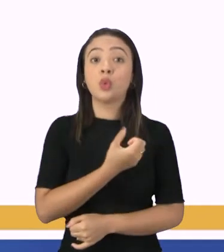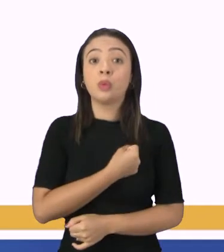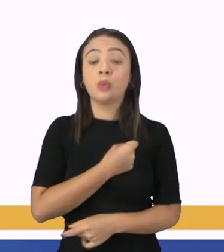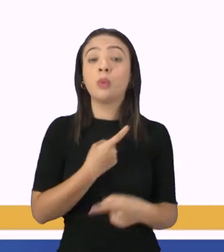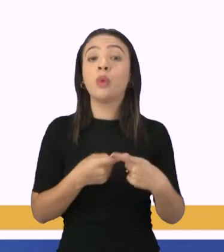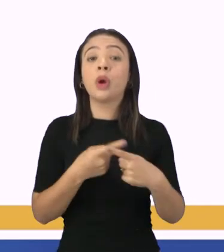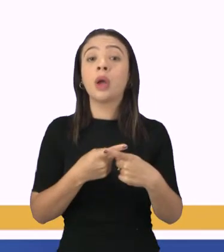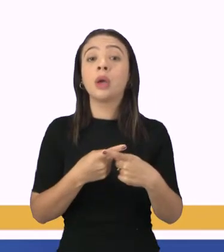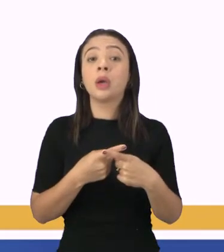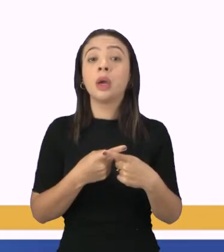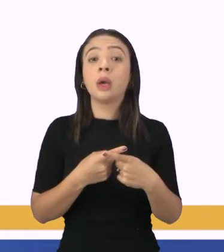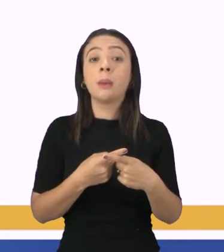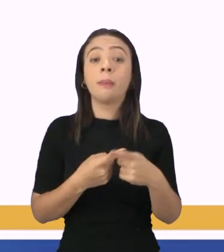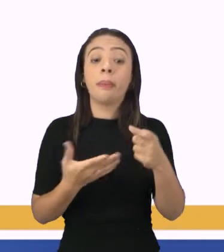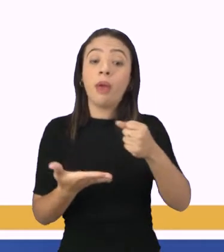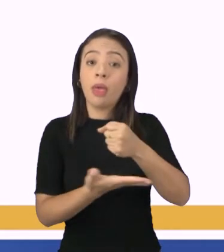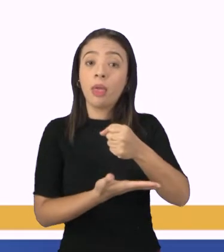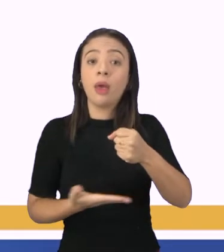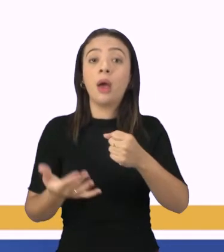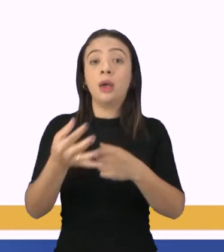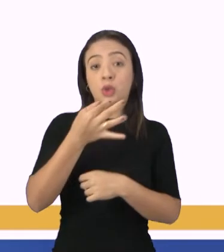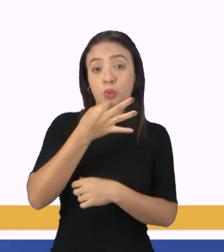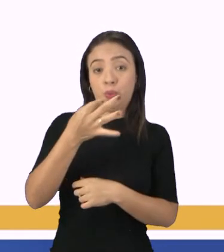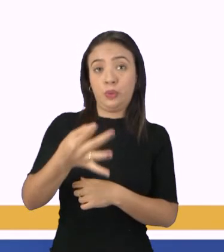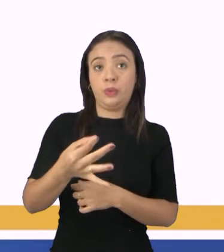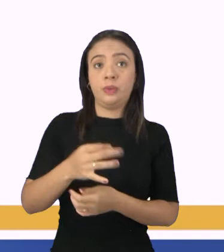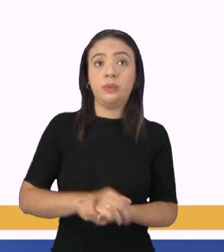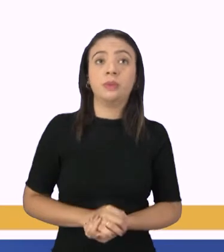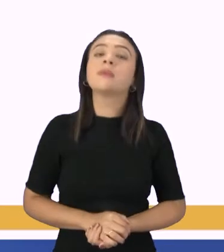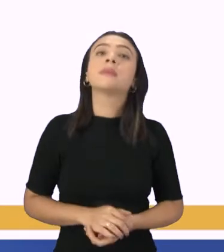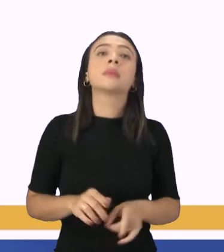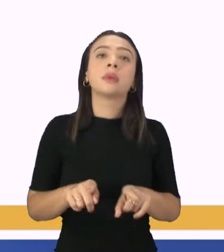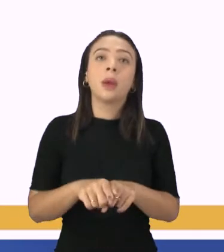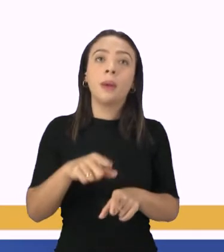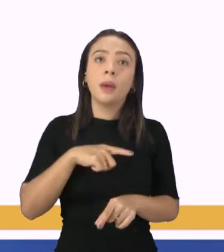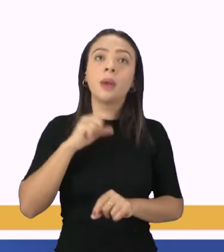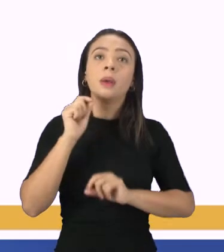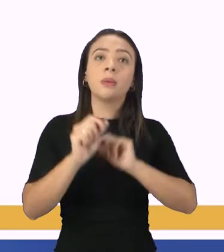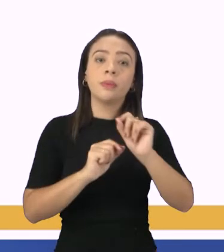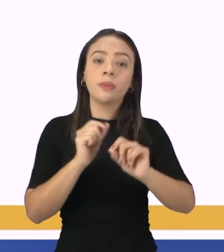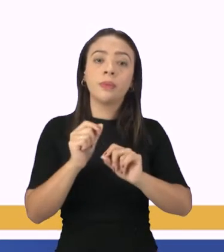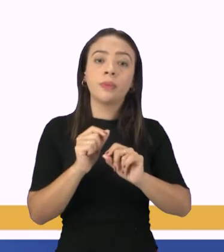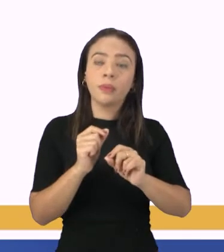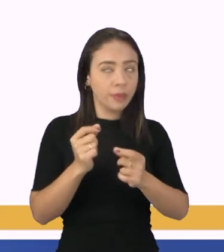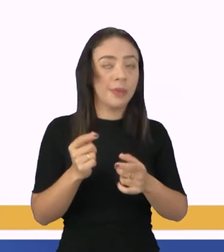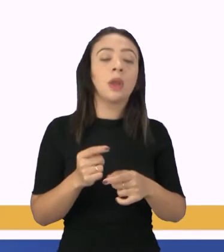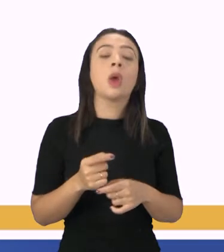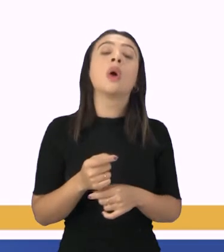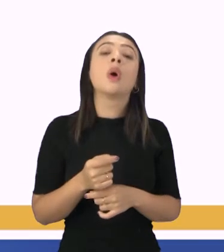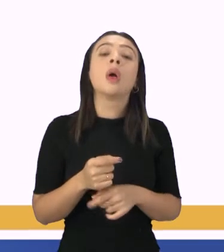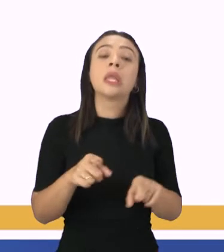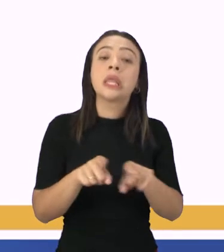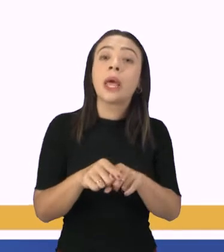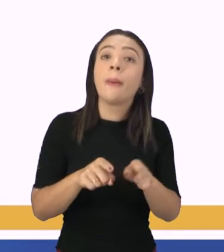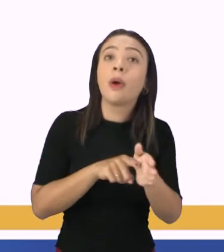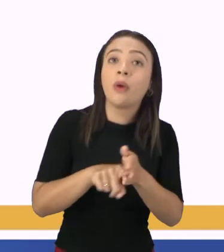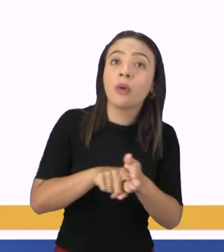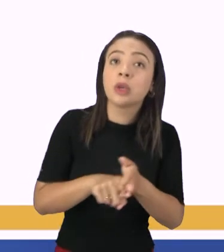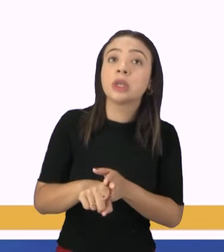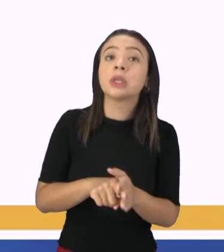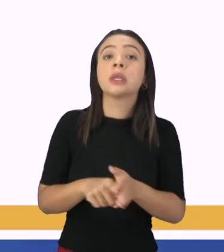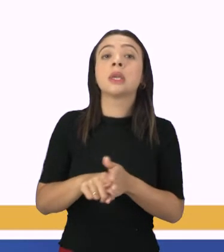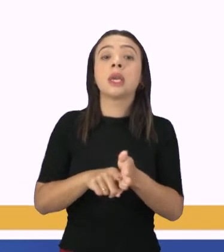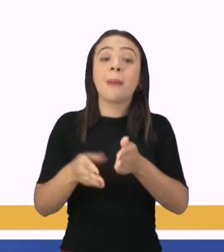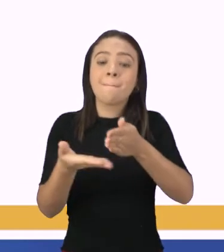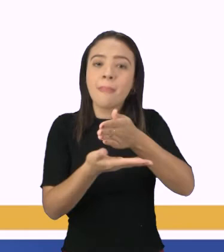possa embasar os seus argumentos. Vejam outra. Uso de dados que também sustentam os argumentos. Quais